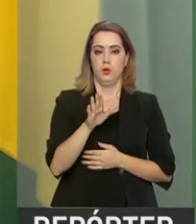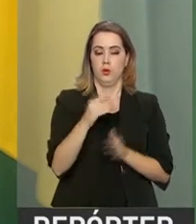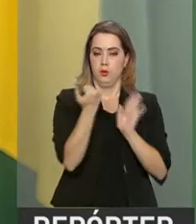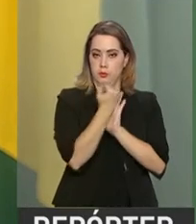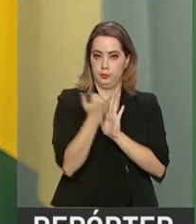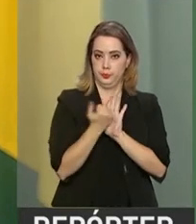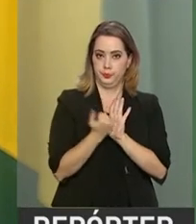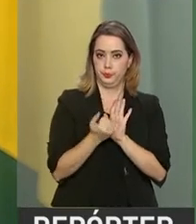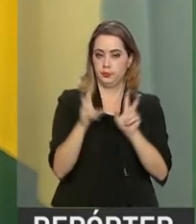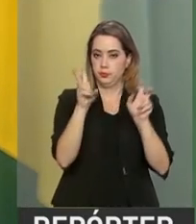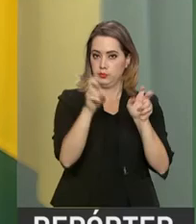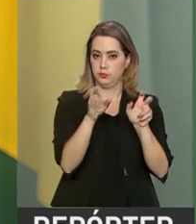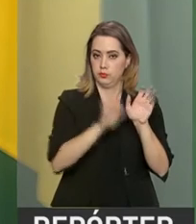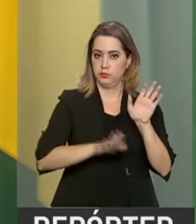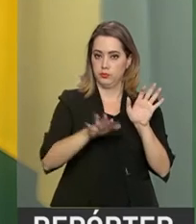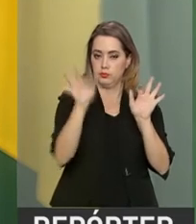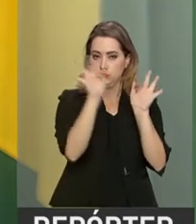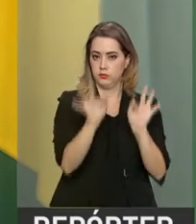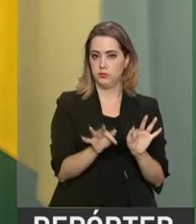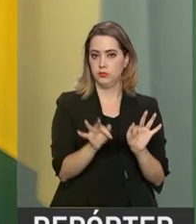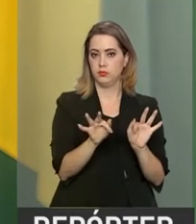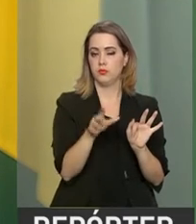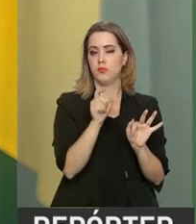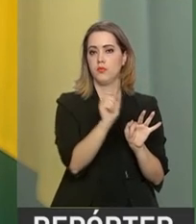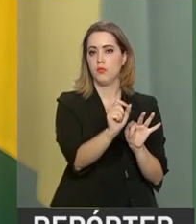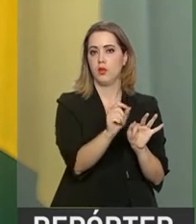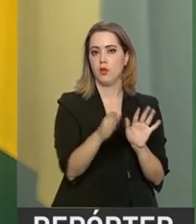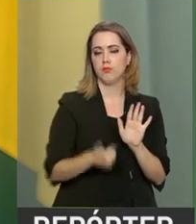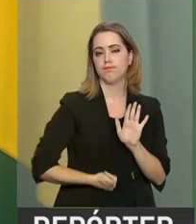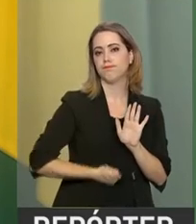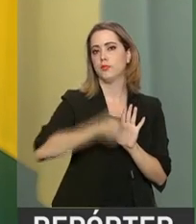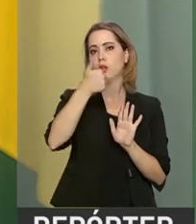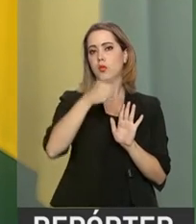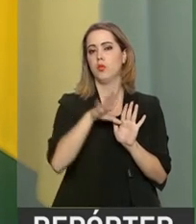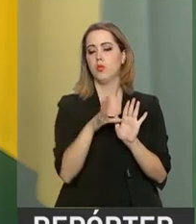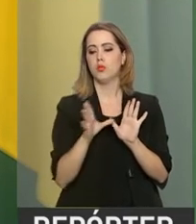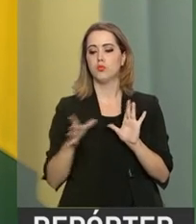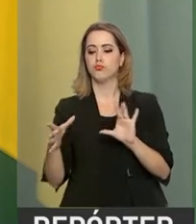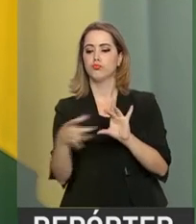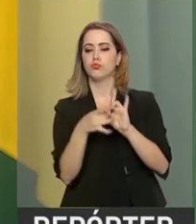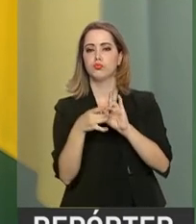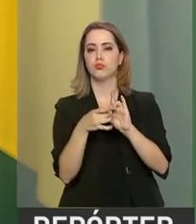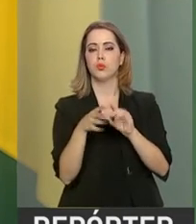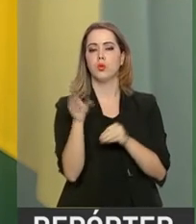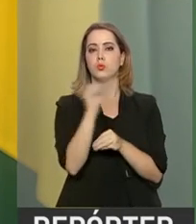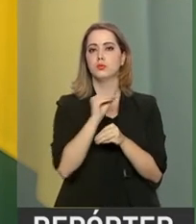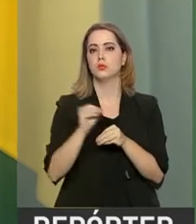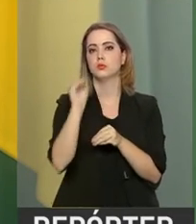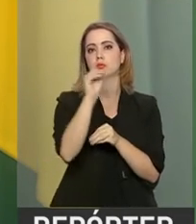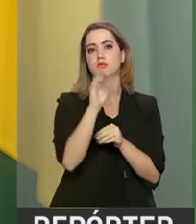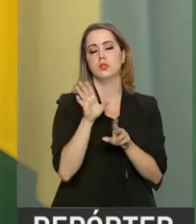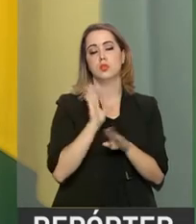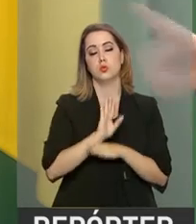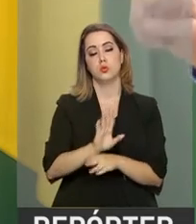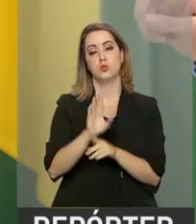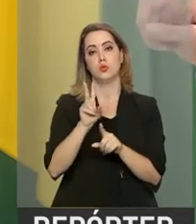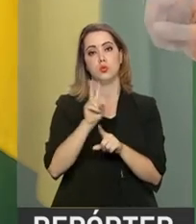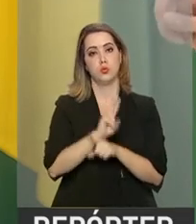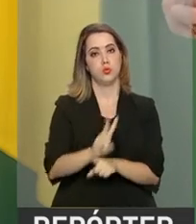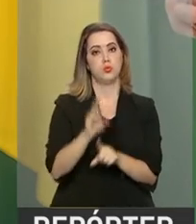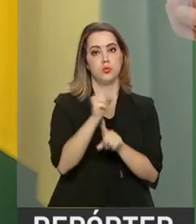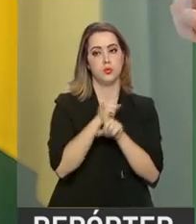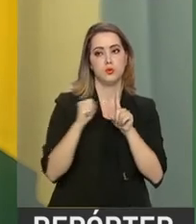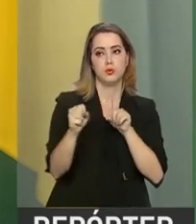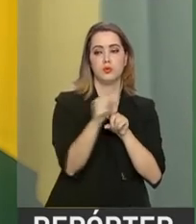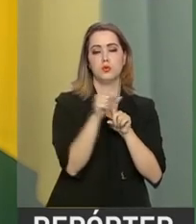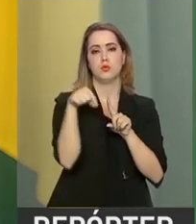exatamente a reforçar nessa rede de proteção social, não com vistas apenas ao presente. Ao